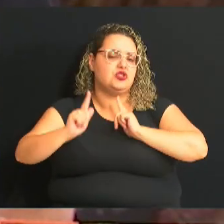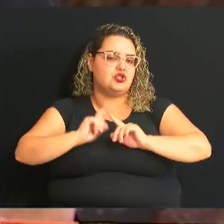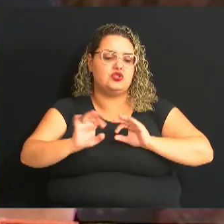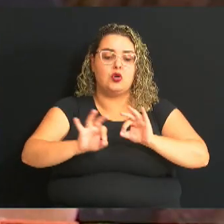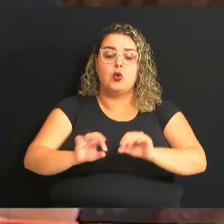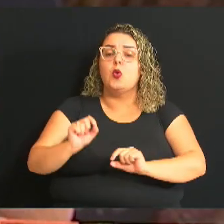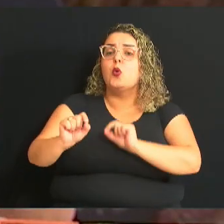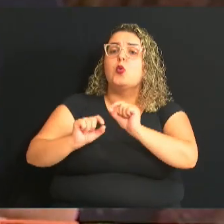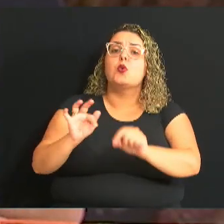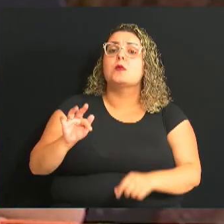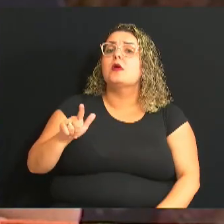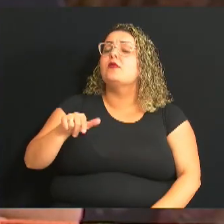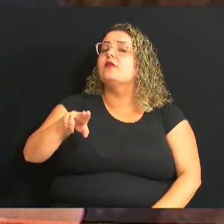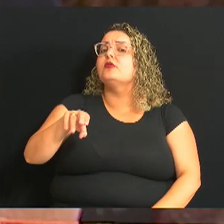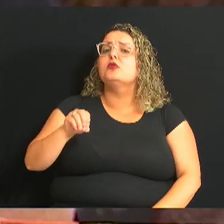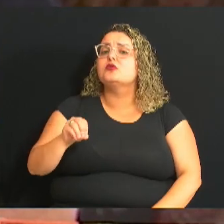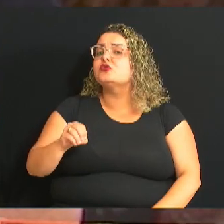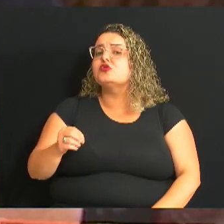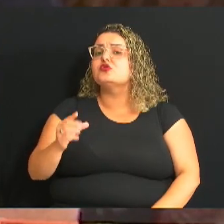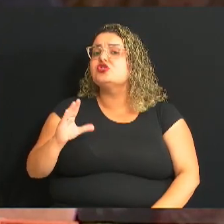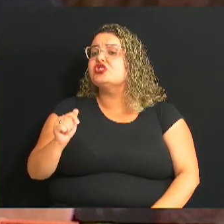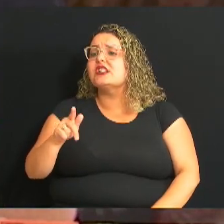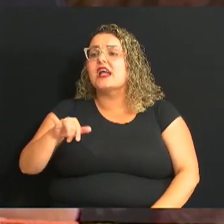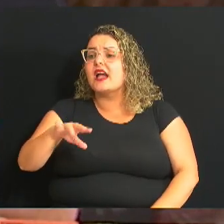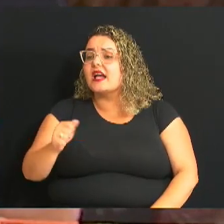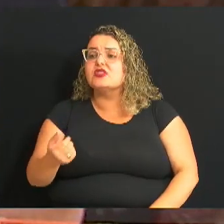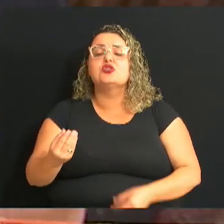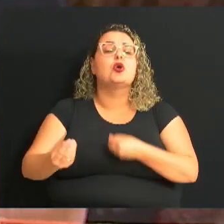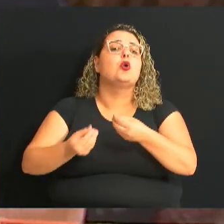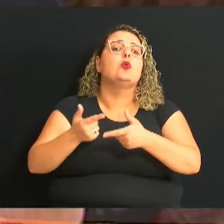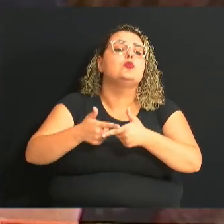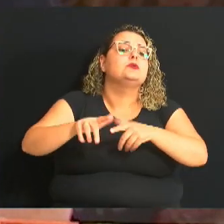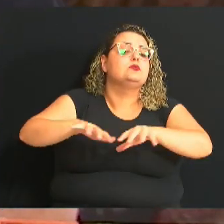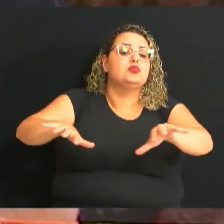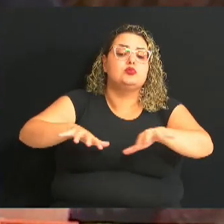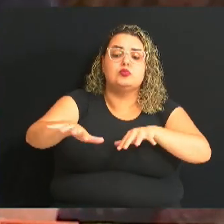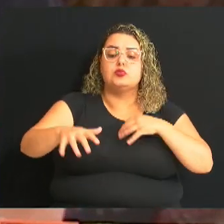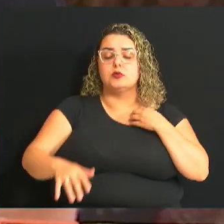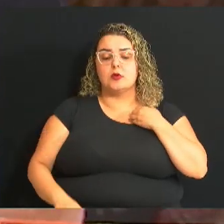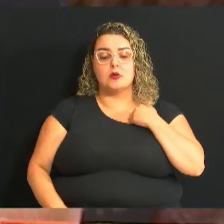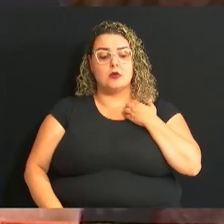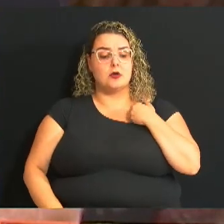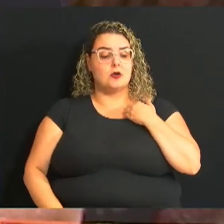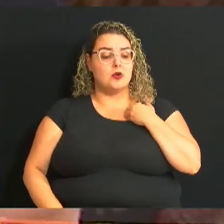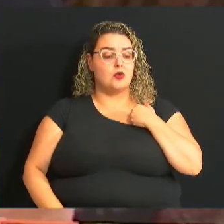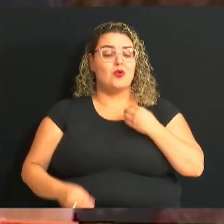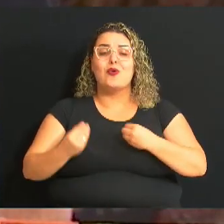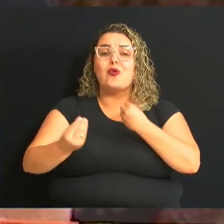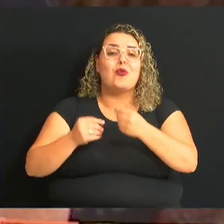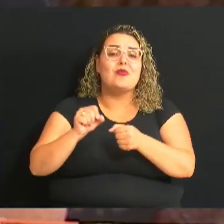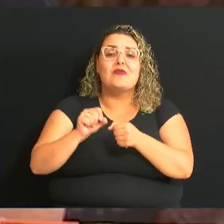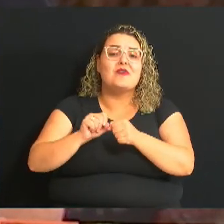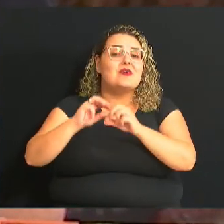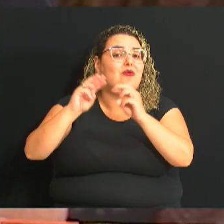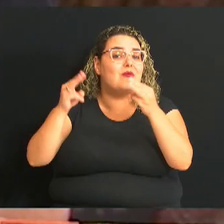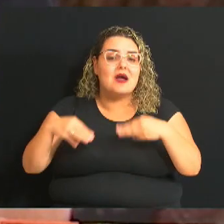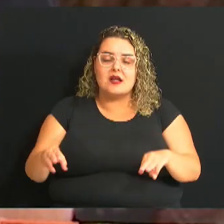de caixa, como dividir as funções na equipe, como fazer marketing, como fazer mídias sociais de maneira